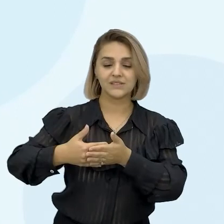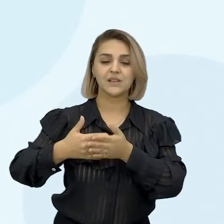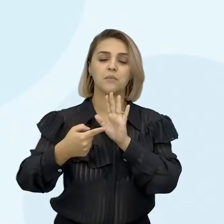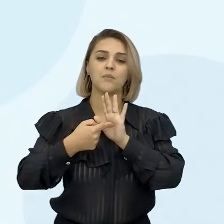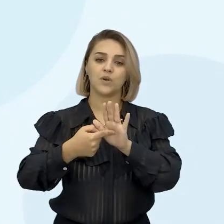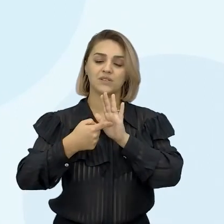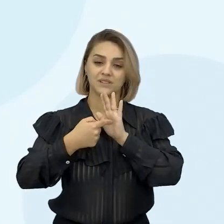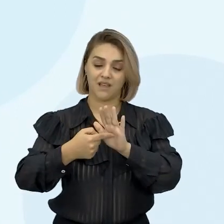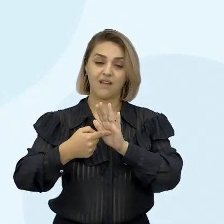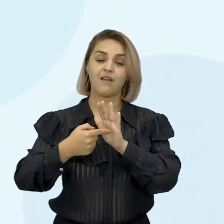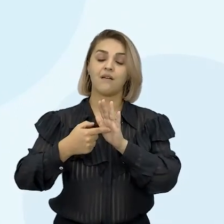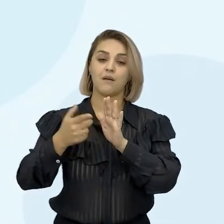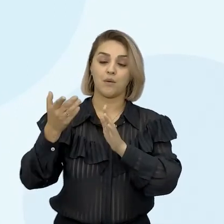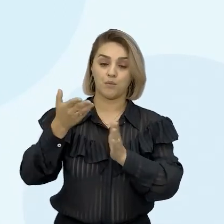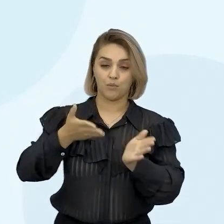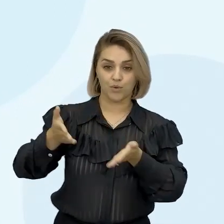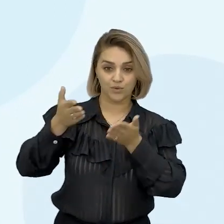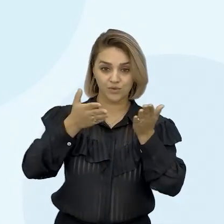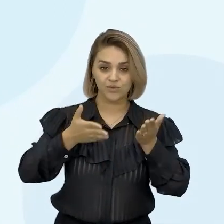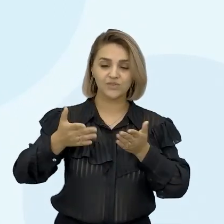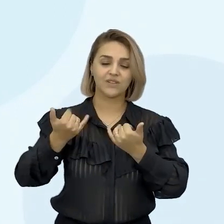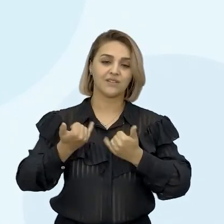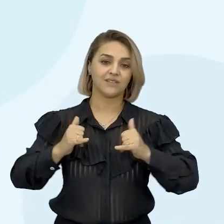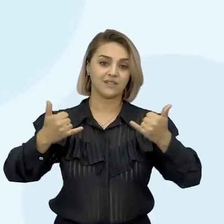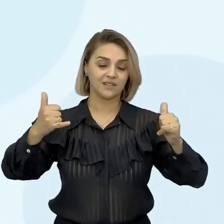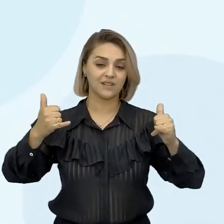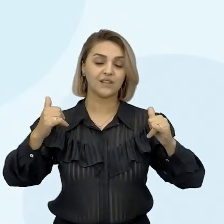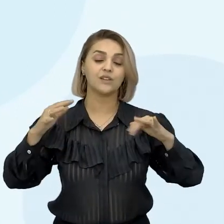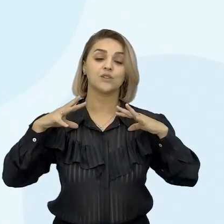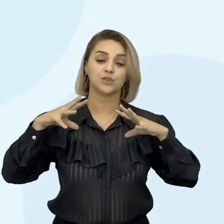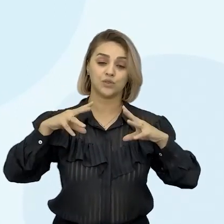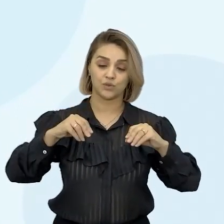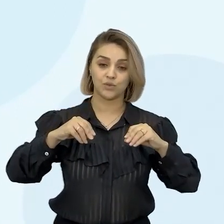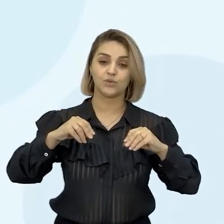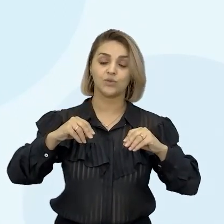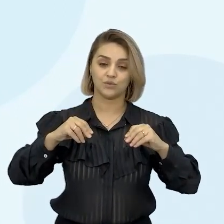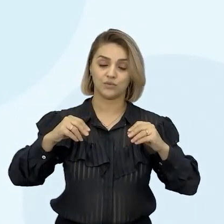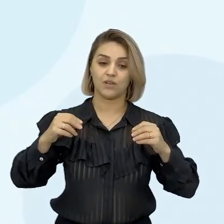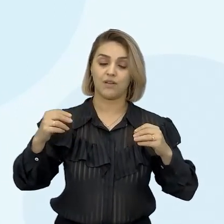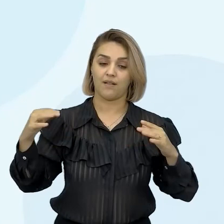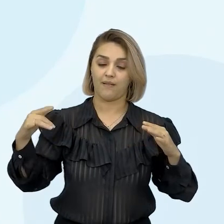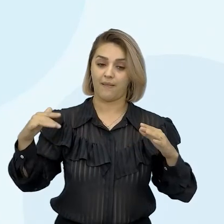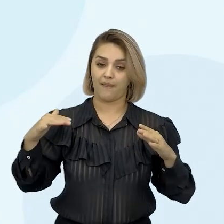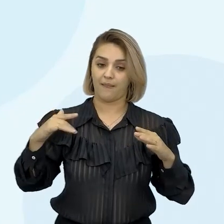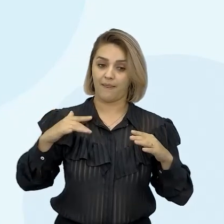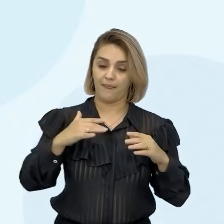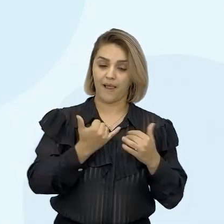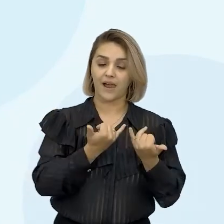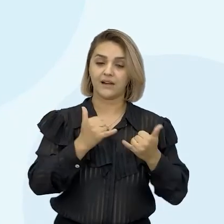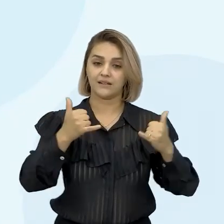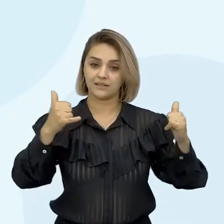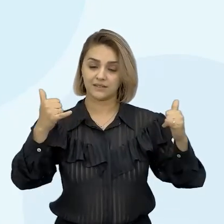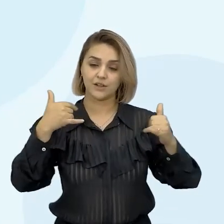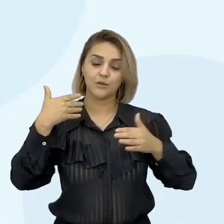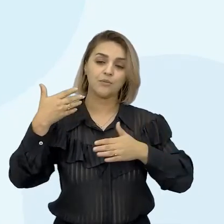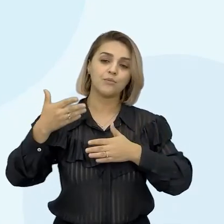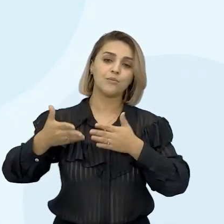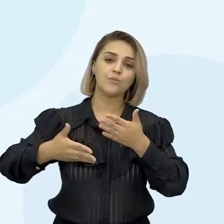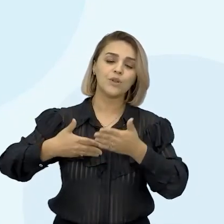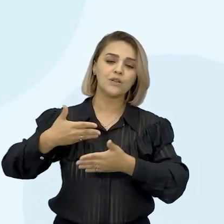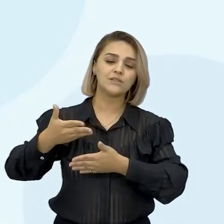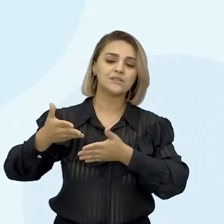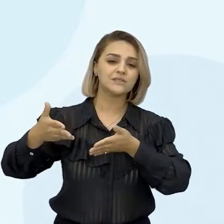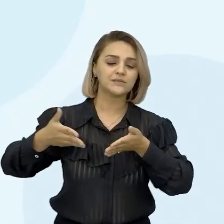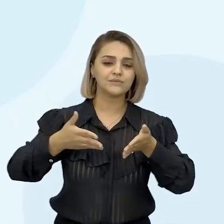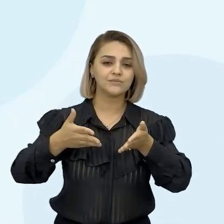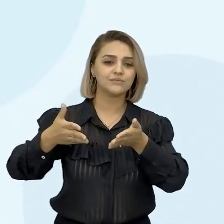entre a produção de energia ou trabalho útil e o total de entrada de energia no processo aí A figura mostra isso